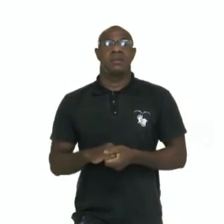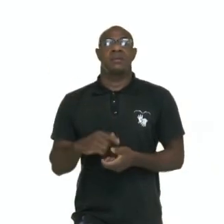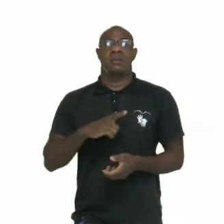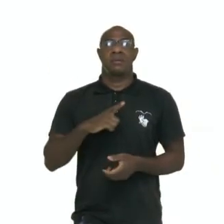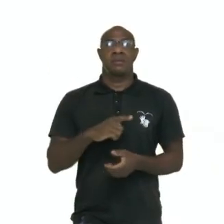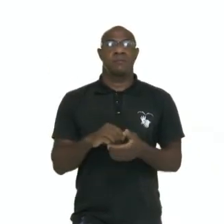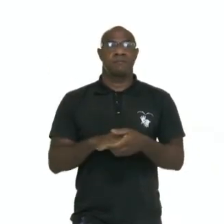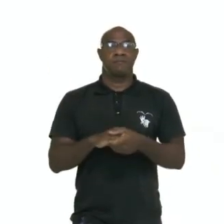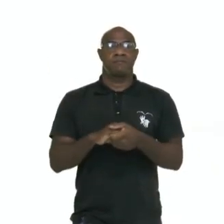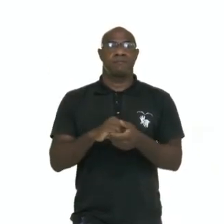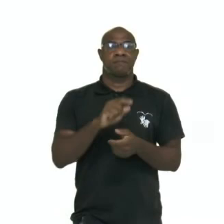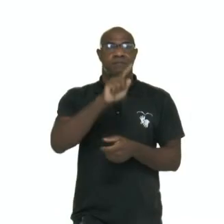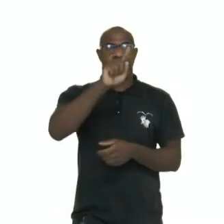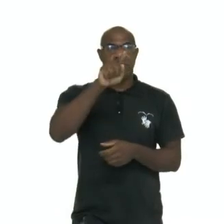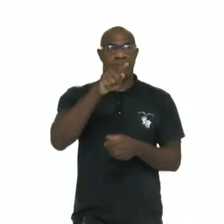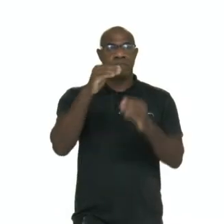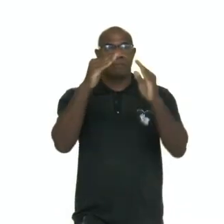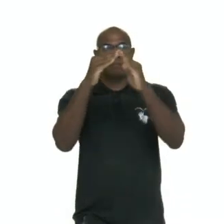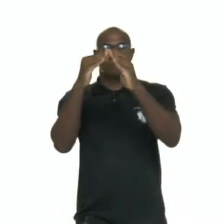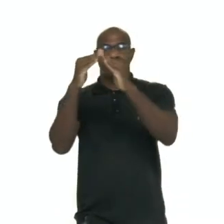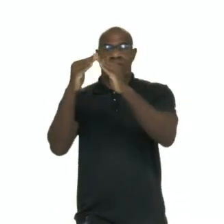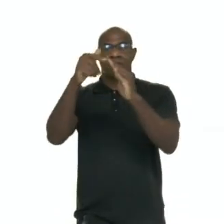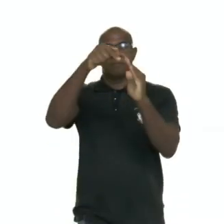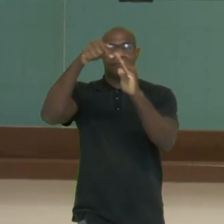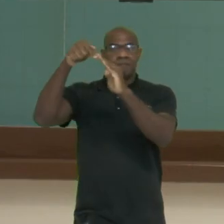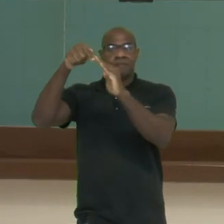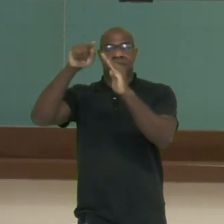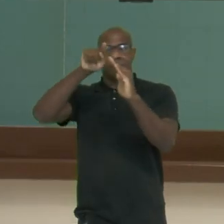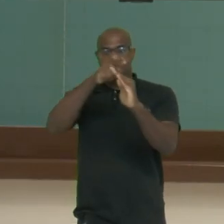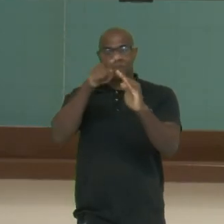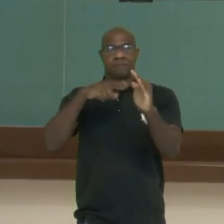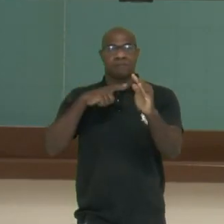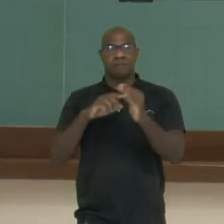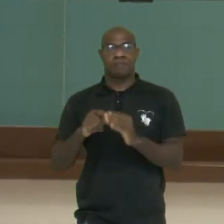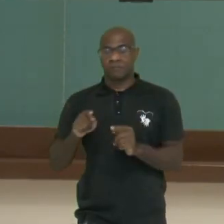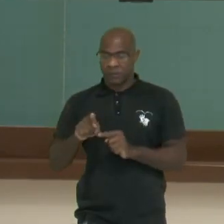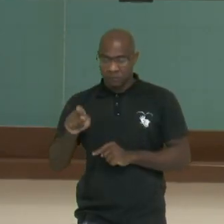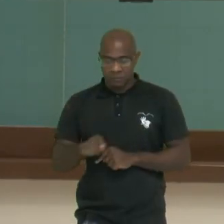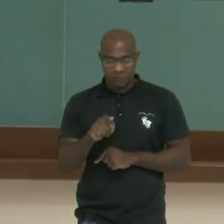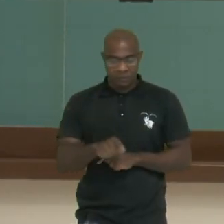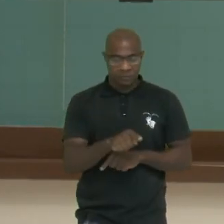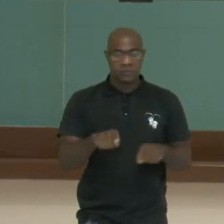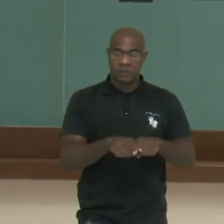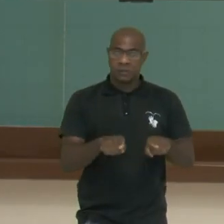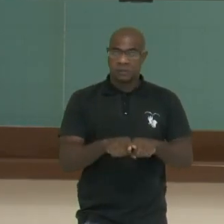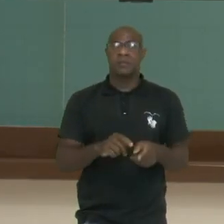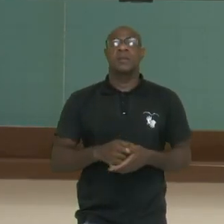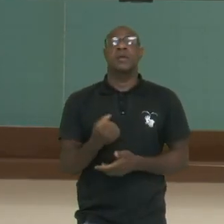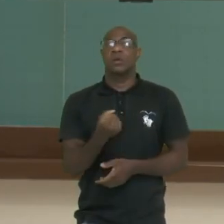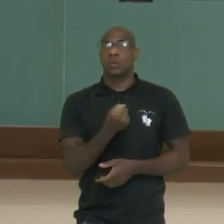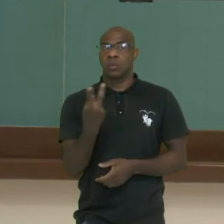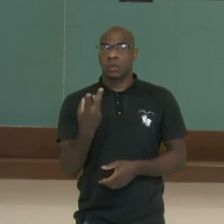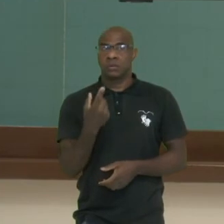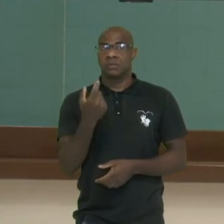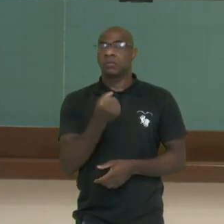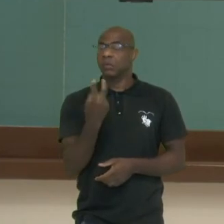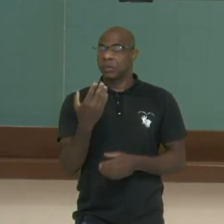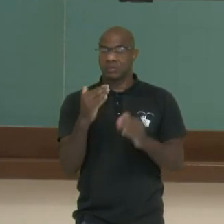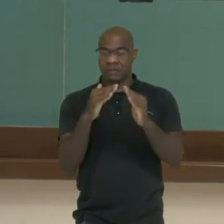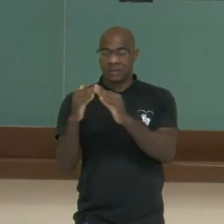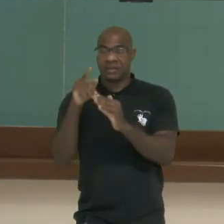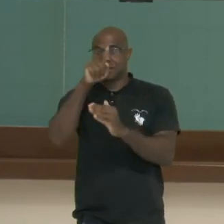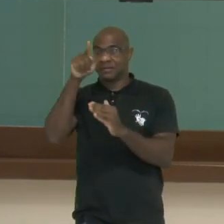decimais, fazemos a multiplicação e lá no finalzinho a gente posiciona a vírgula. A mesma quantidade, 1, 2, 3, tem que ter